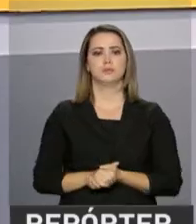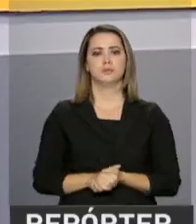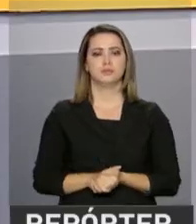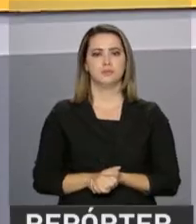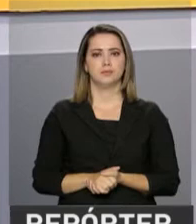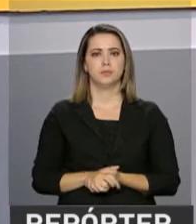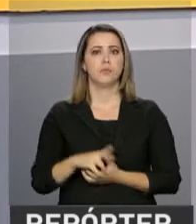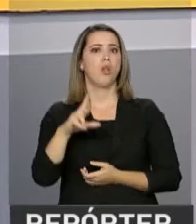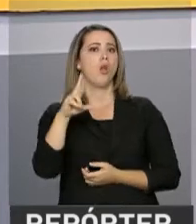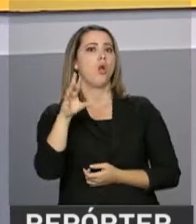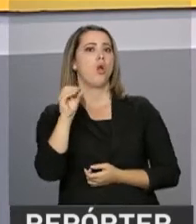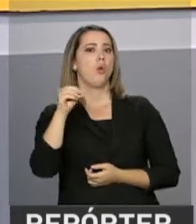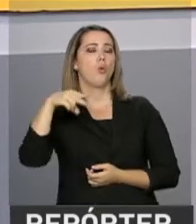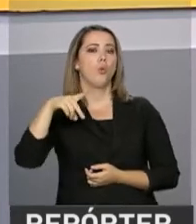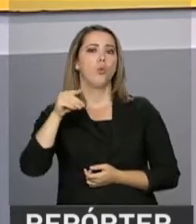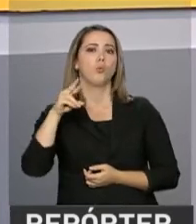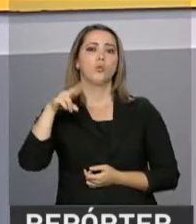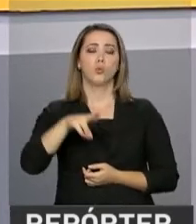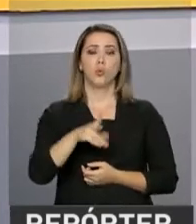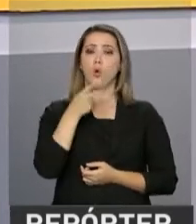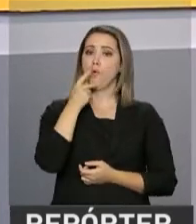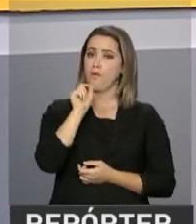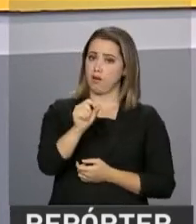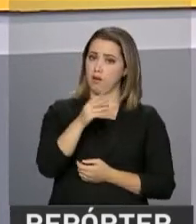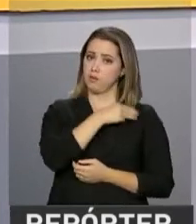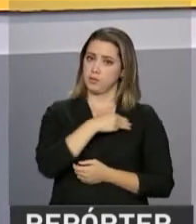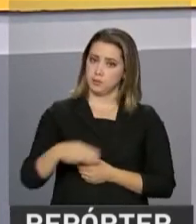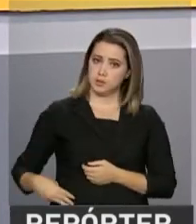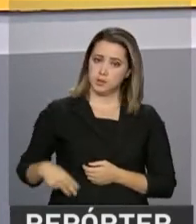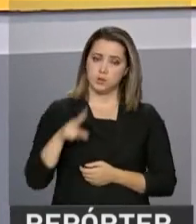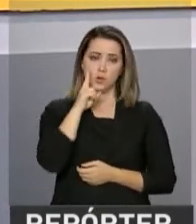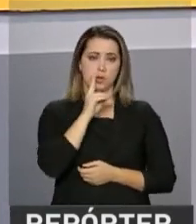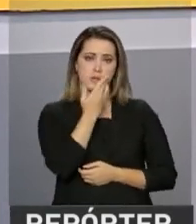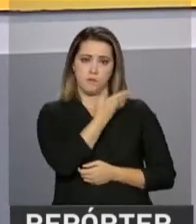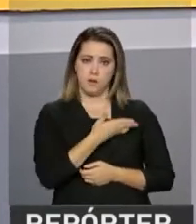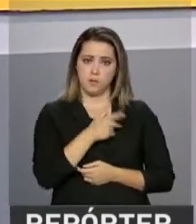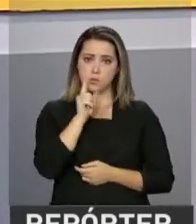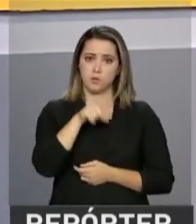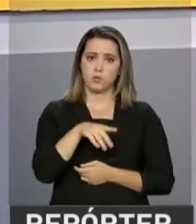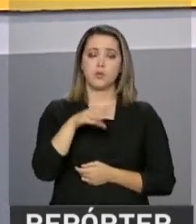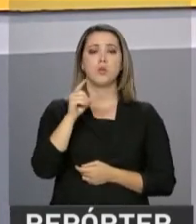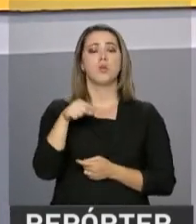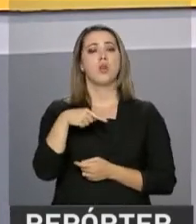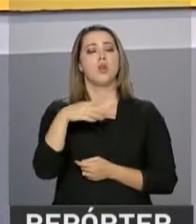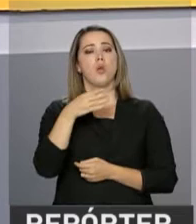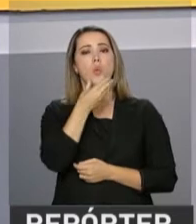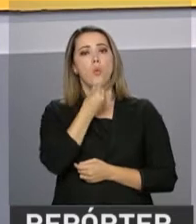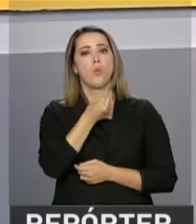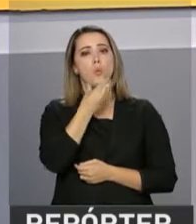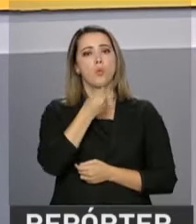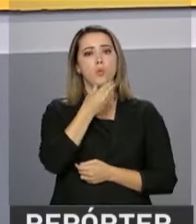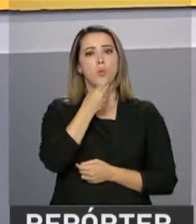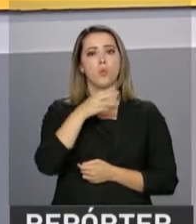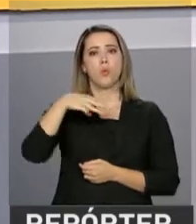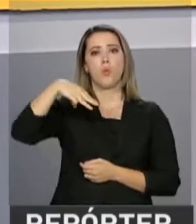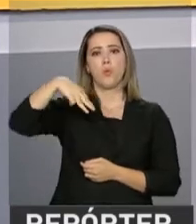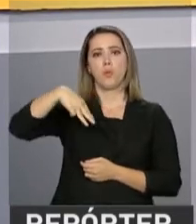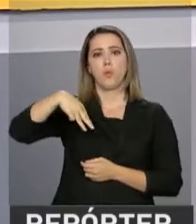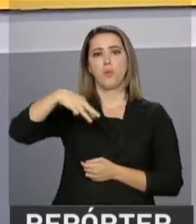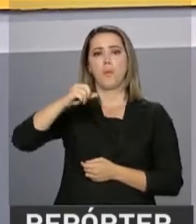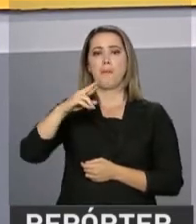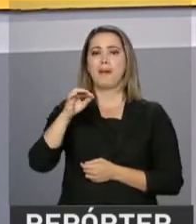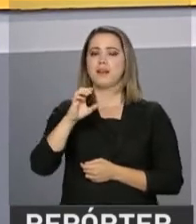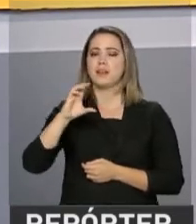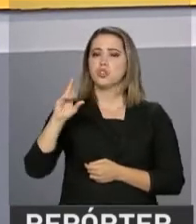rondon citado pelo ministro nesta matéria que acabamos de assistir é cândido mariano da silva conhecido como marechal rondon